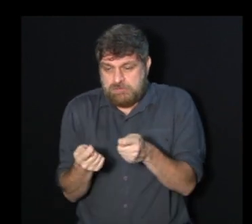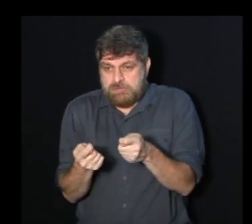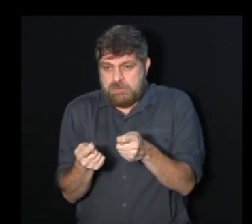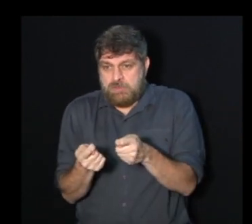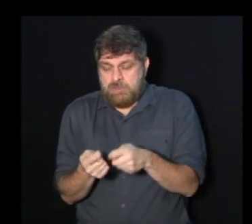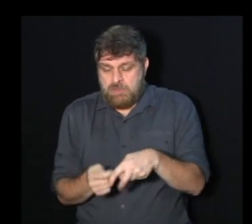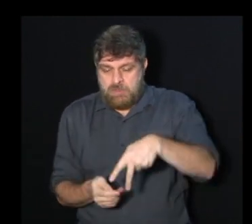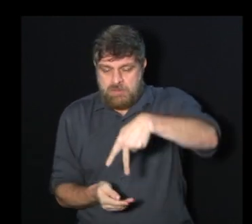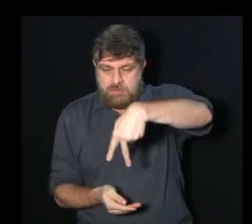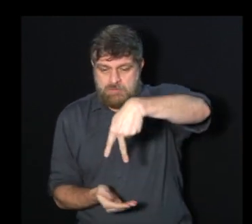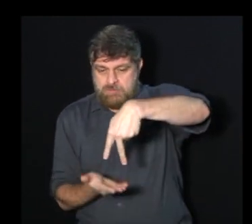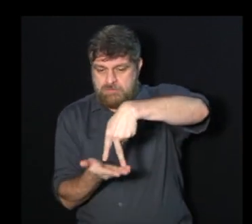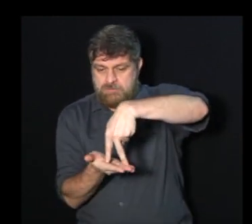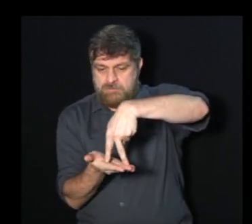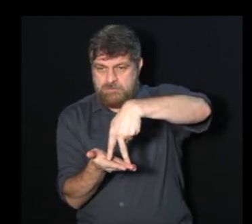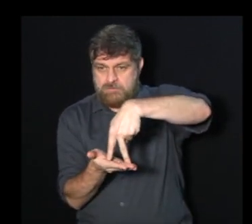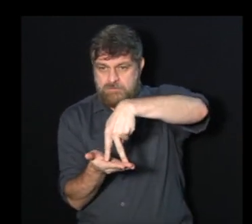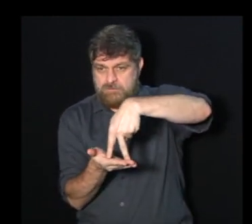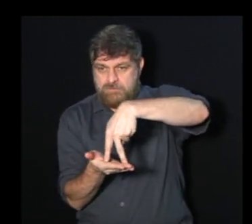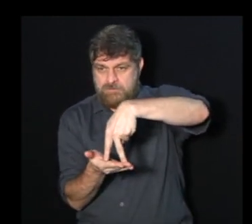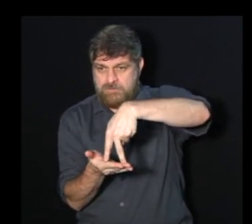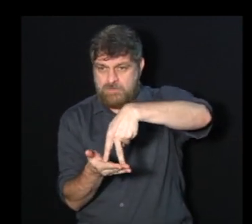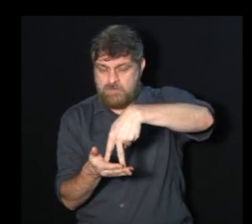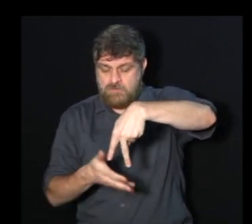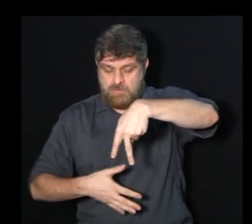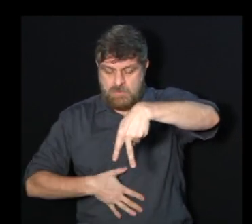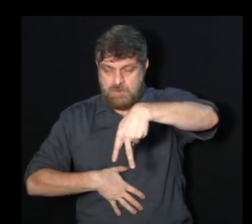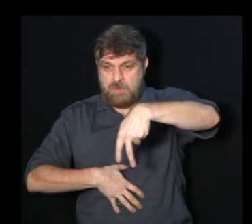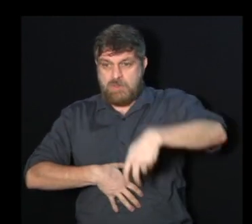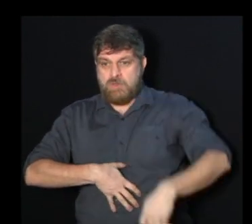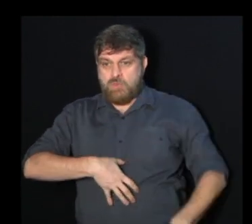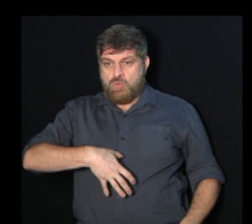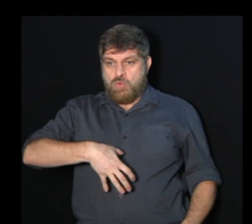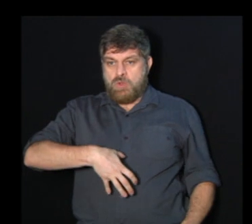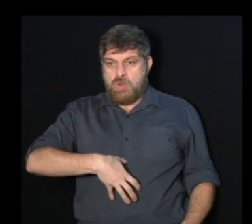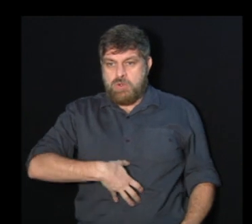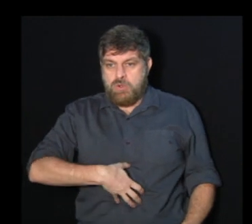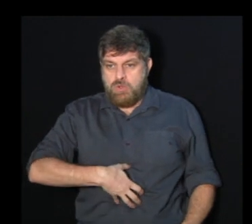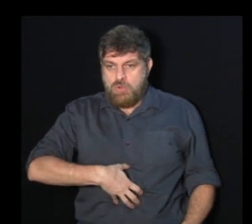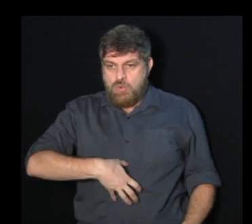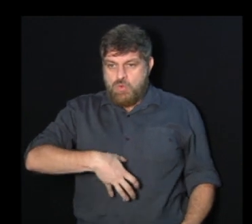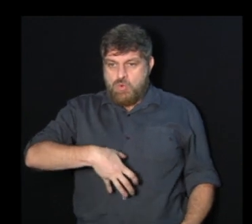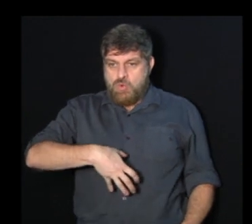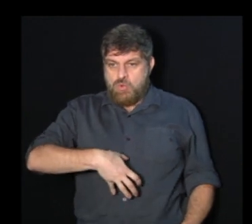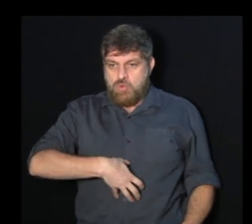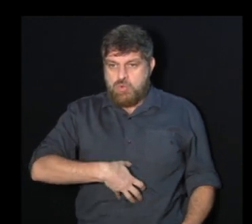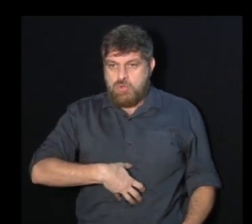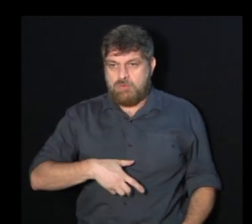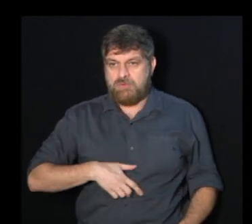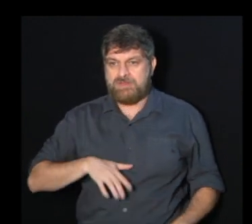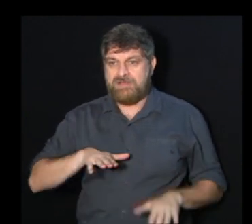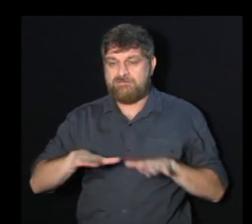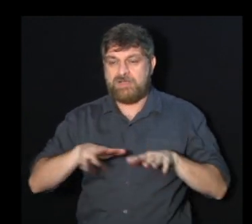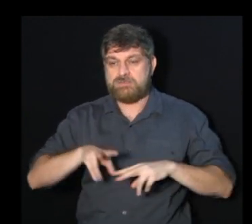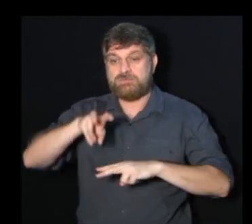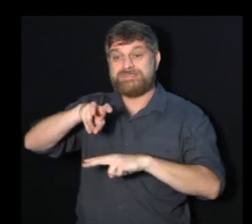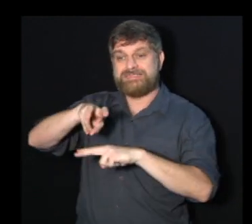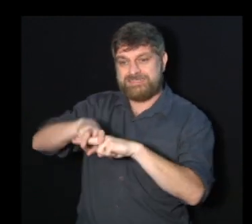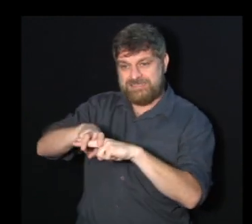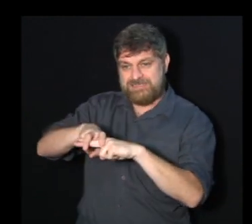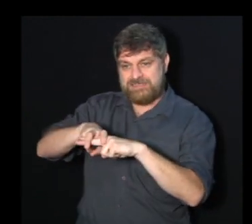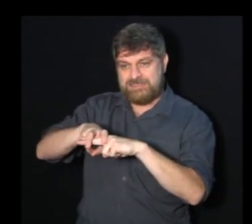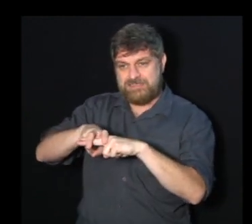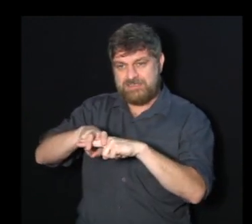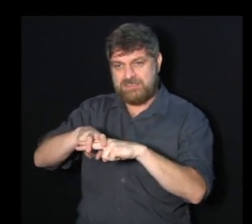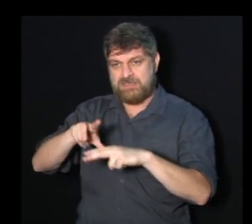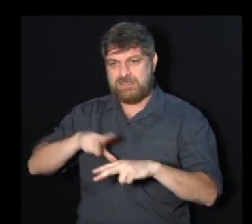dessa pessoa, a musculatura profunda do abdômen dela, que quando ela faz um simples, por exemplo, movimento de sentar,